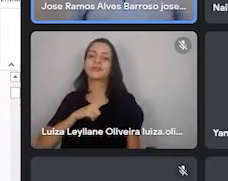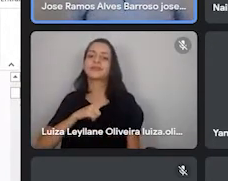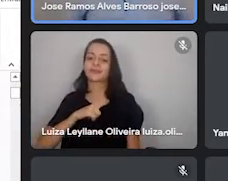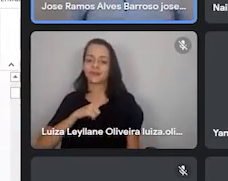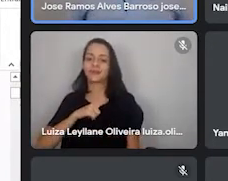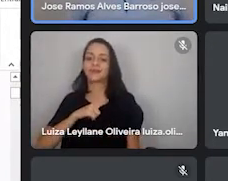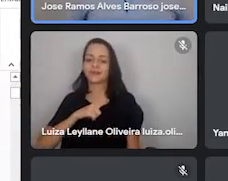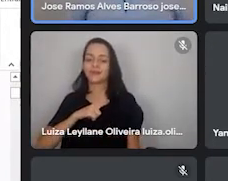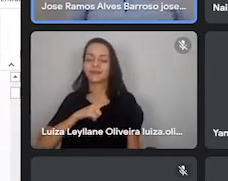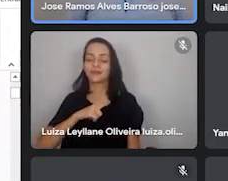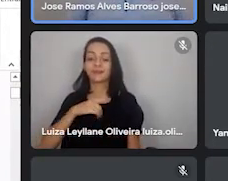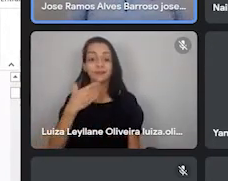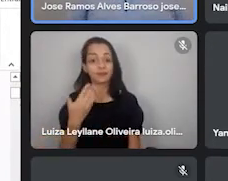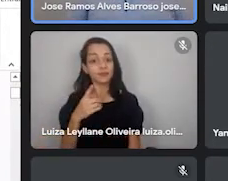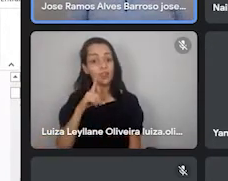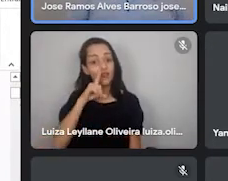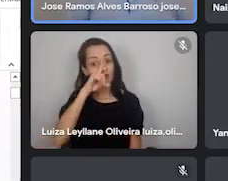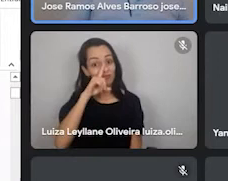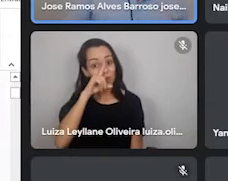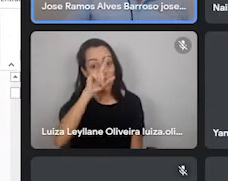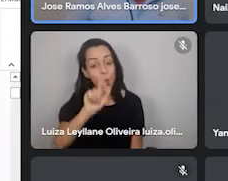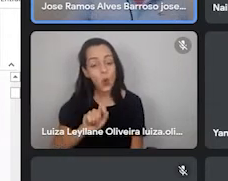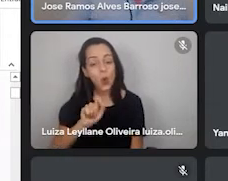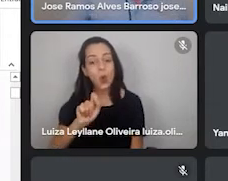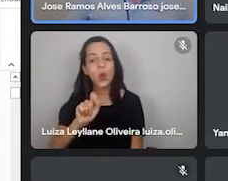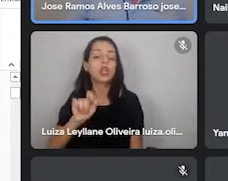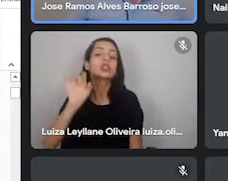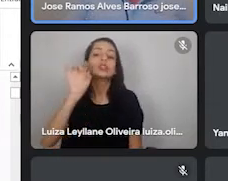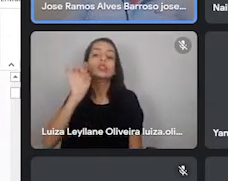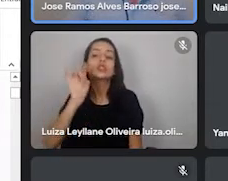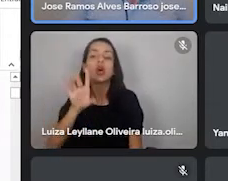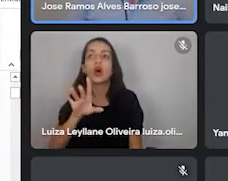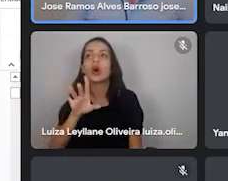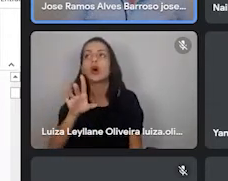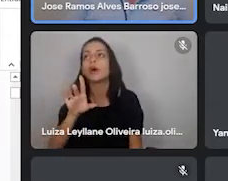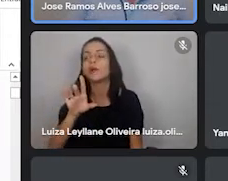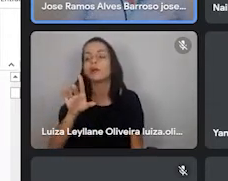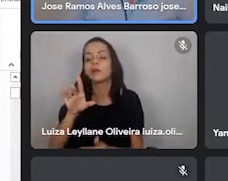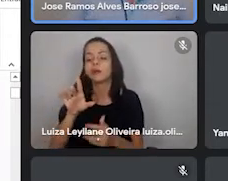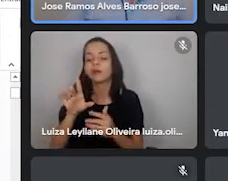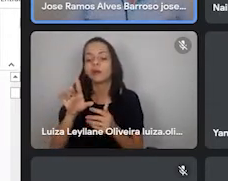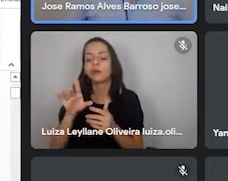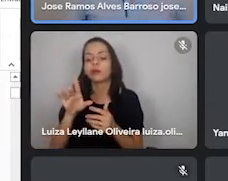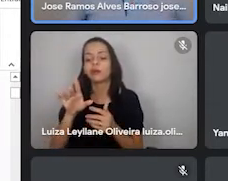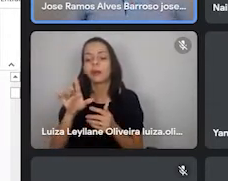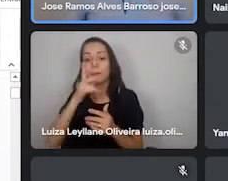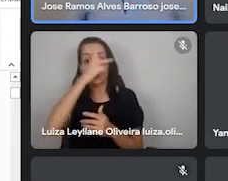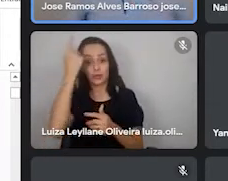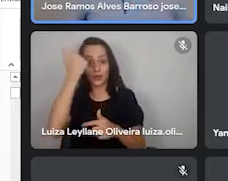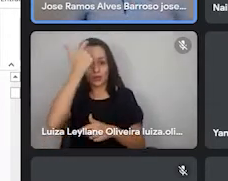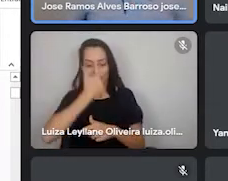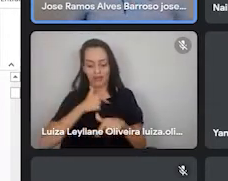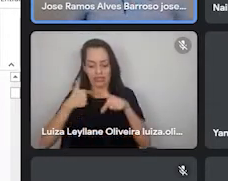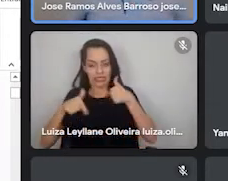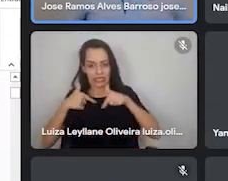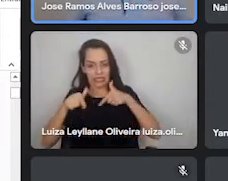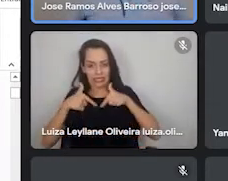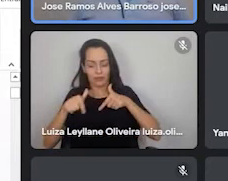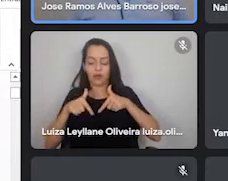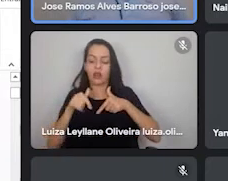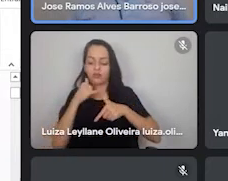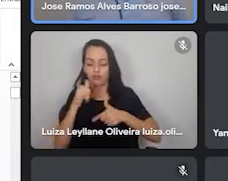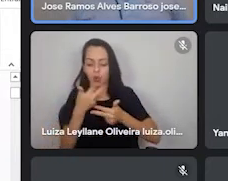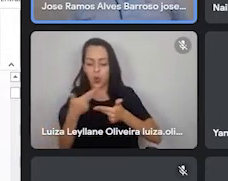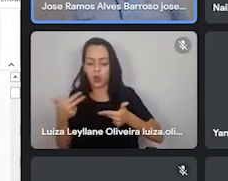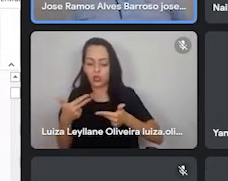E os riscos, ele não atinge somente nós trabalhadores, mas